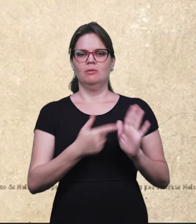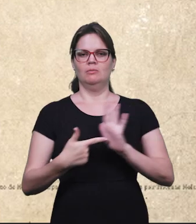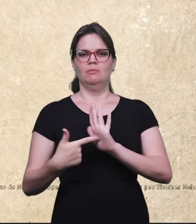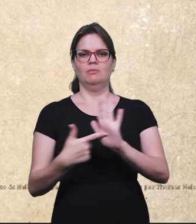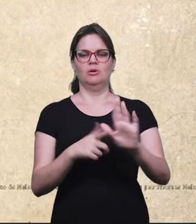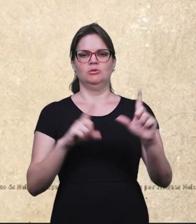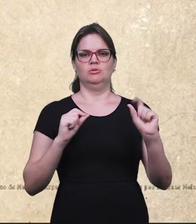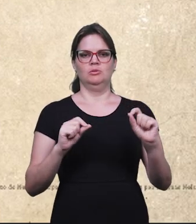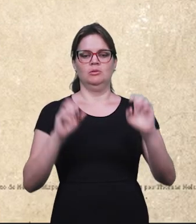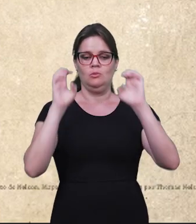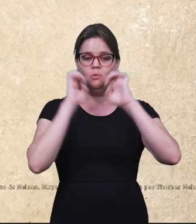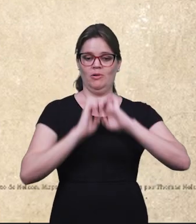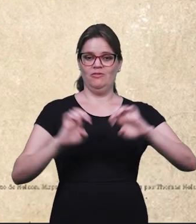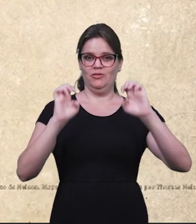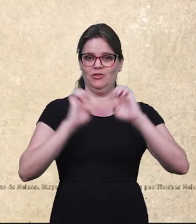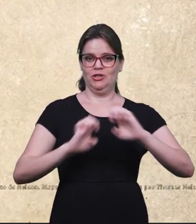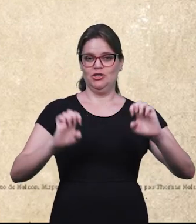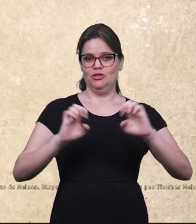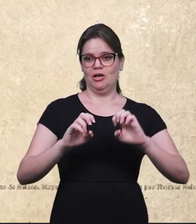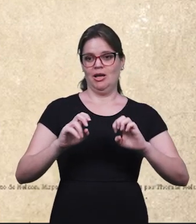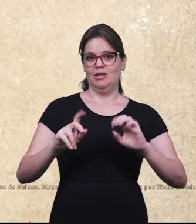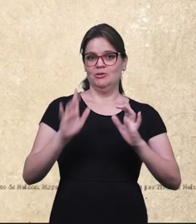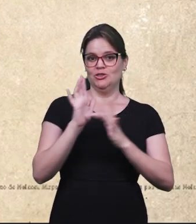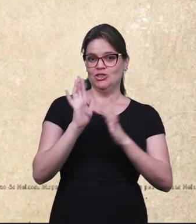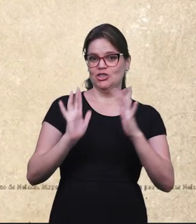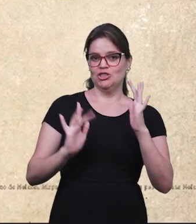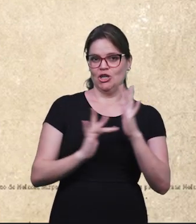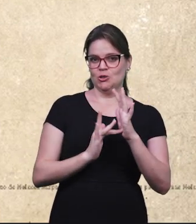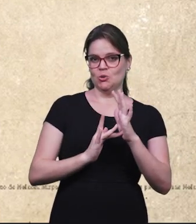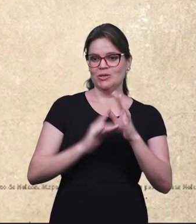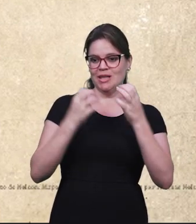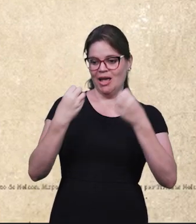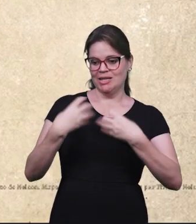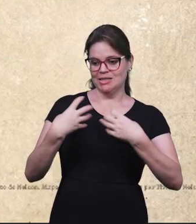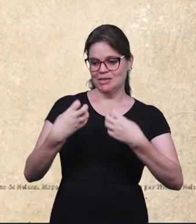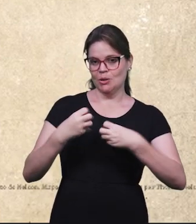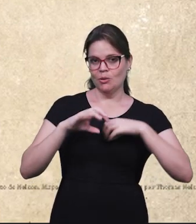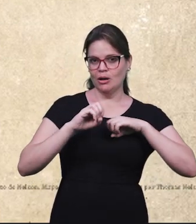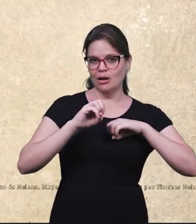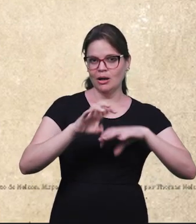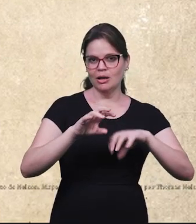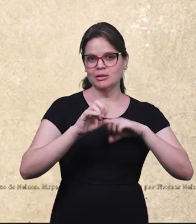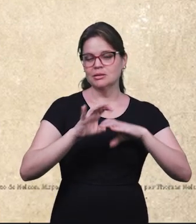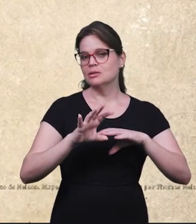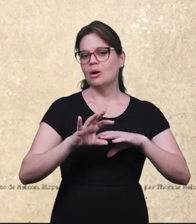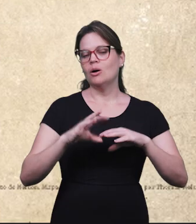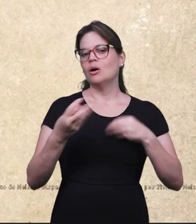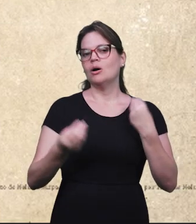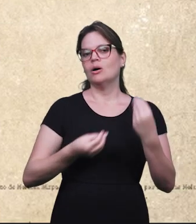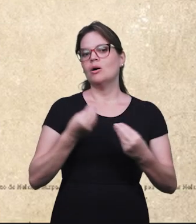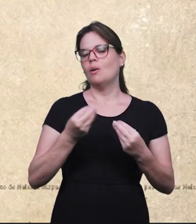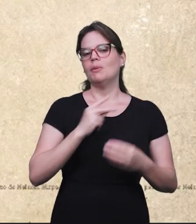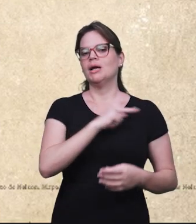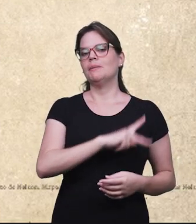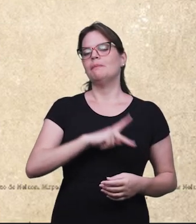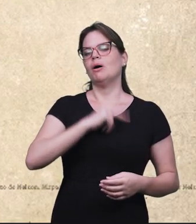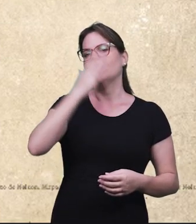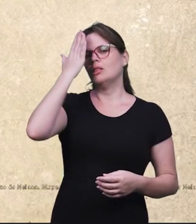revelação, não é? Então, nós podemos fazer vou fazer a pergunta aqui para o pastor Antônio Carlos,